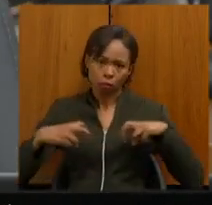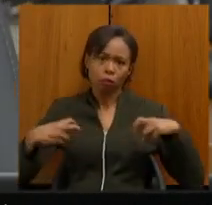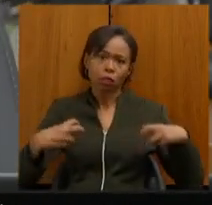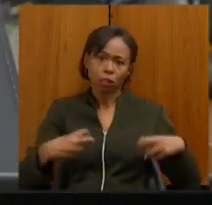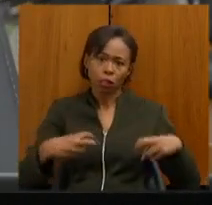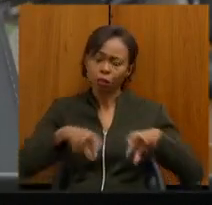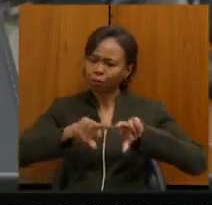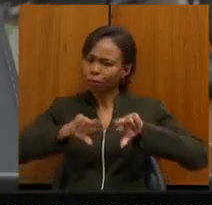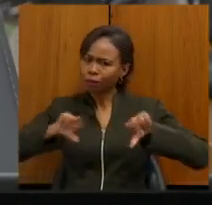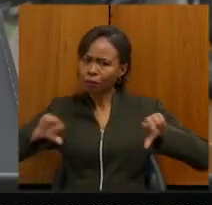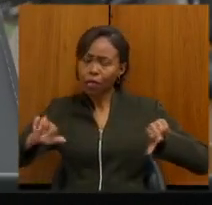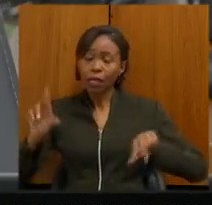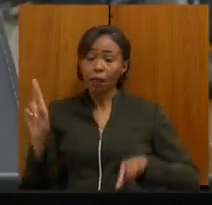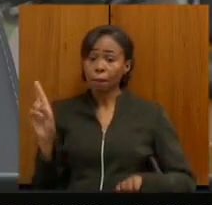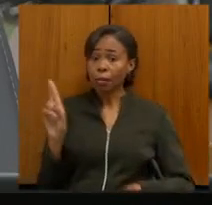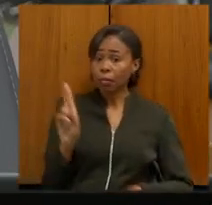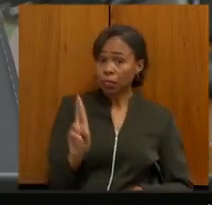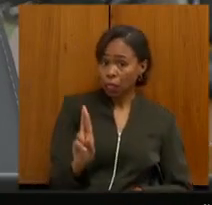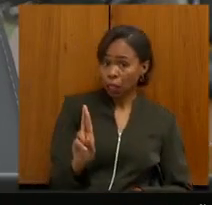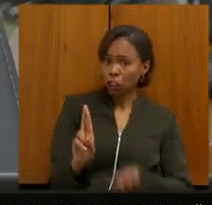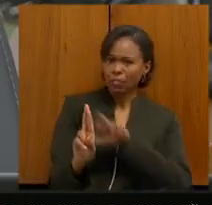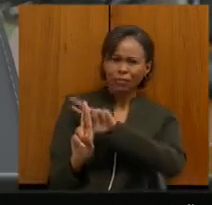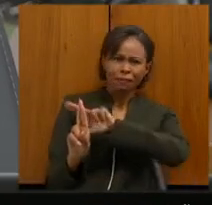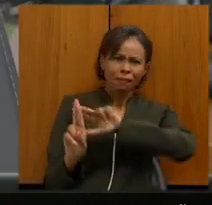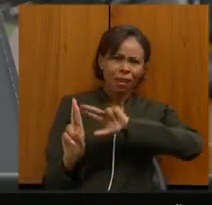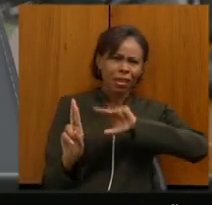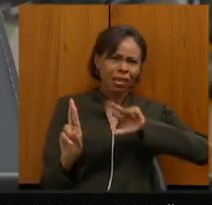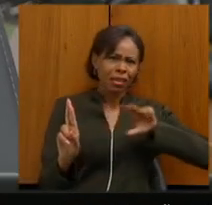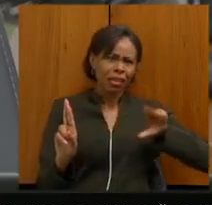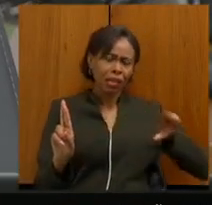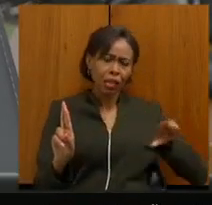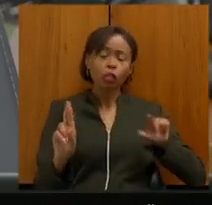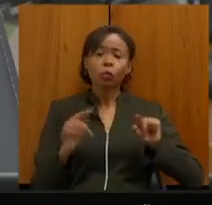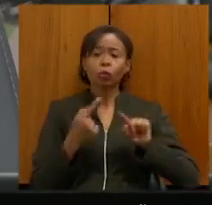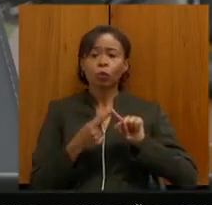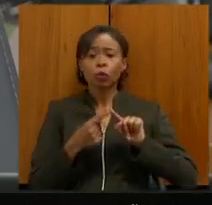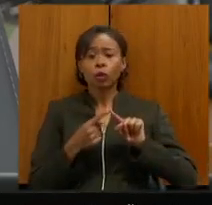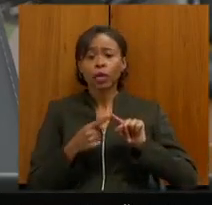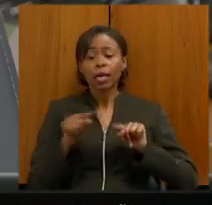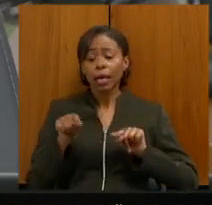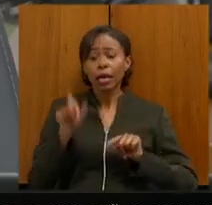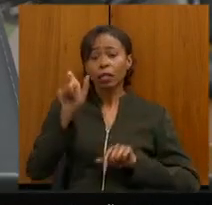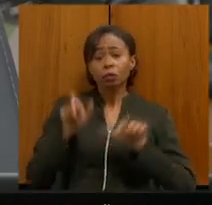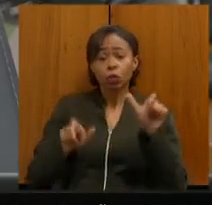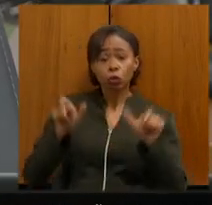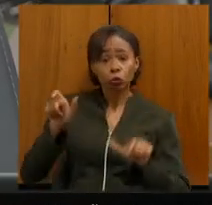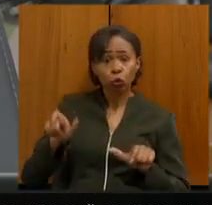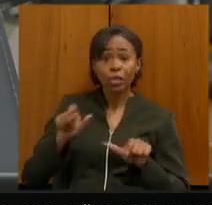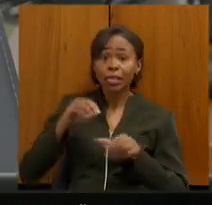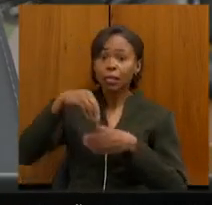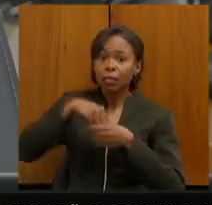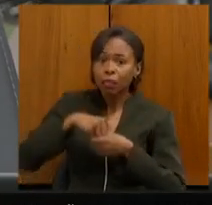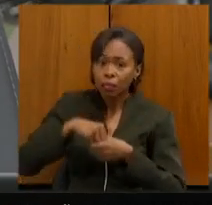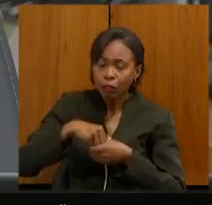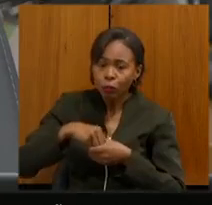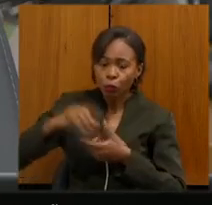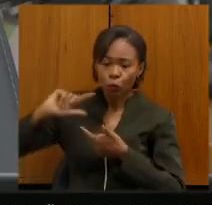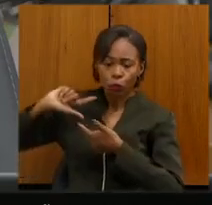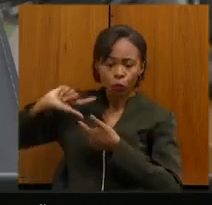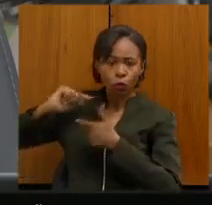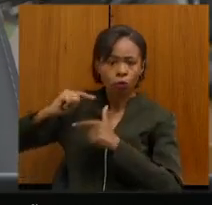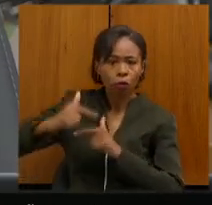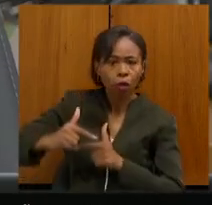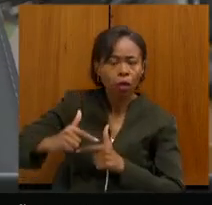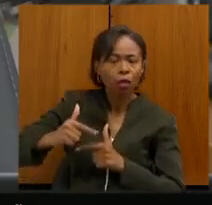eu acho que a representação de pessoas é uma trajetória dentro dos povos originarios